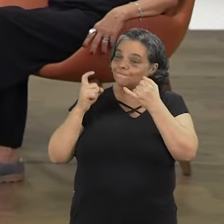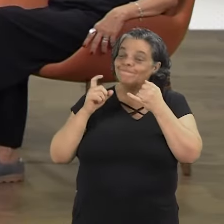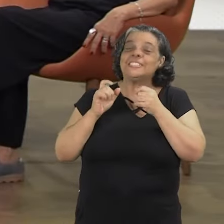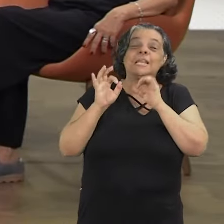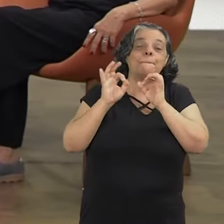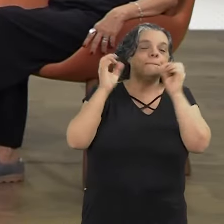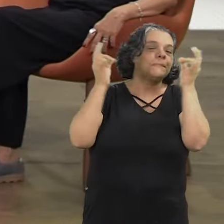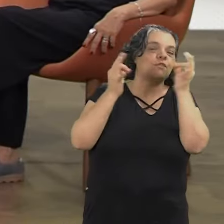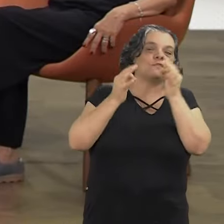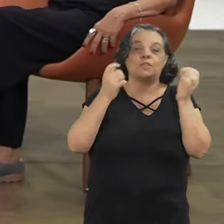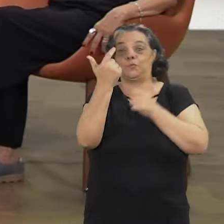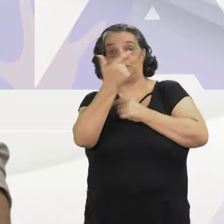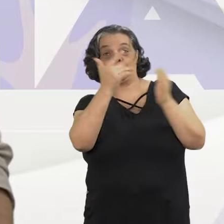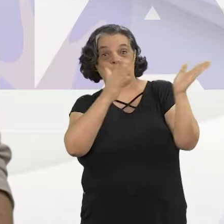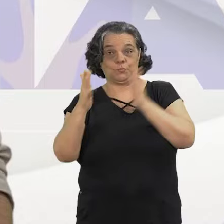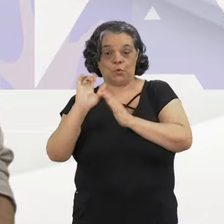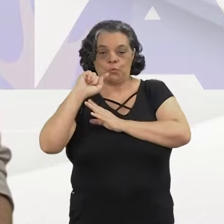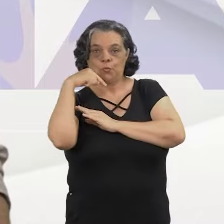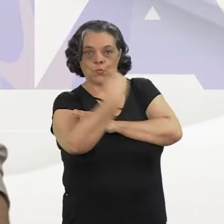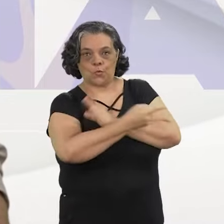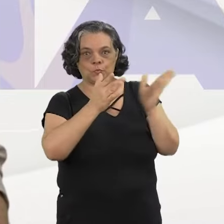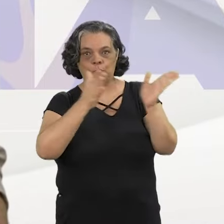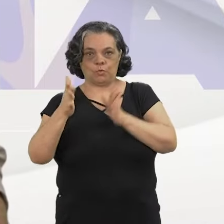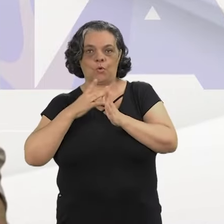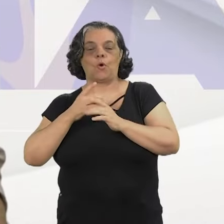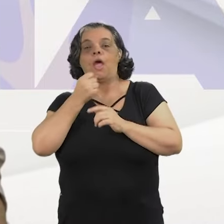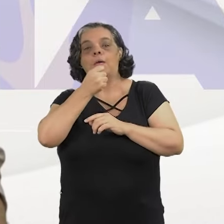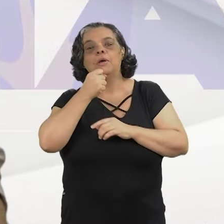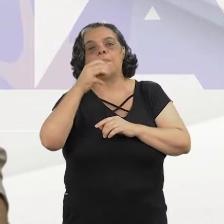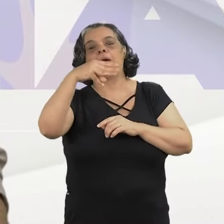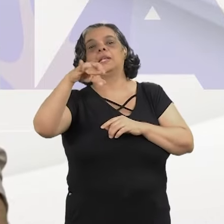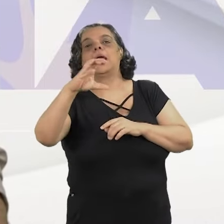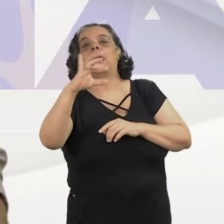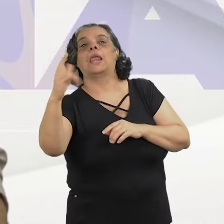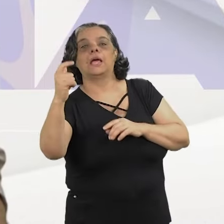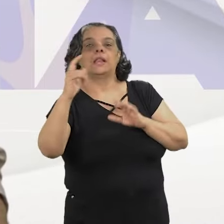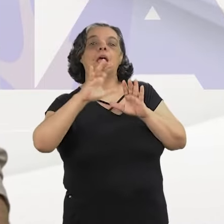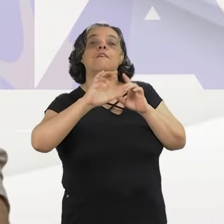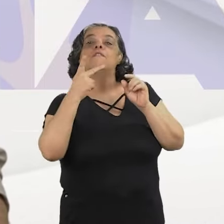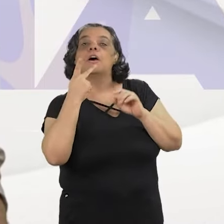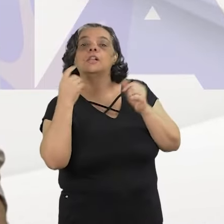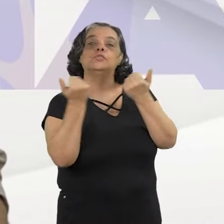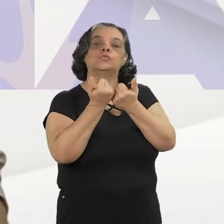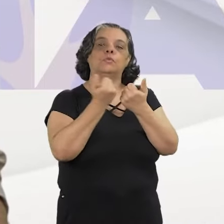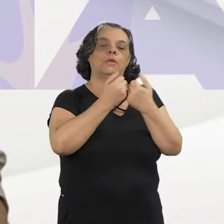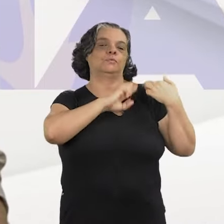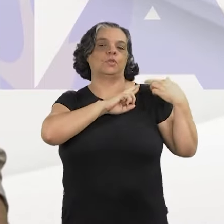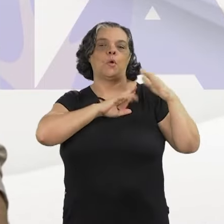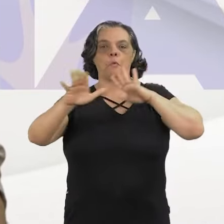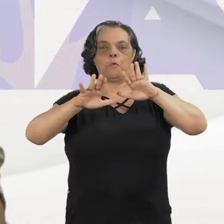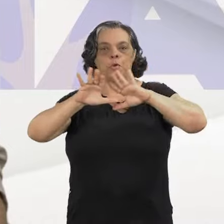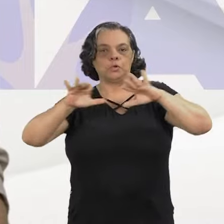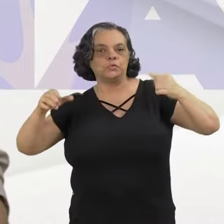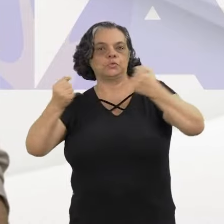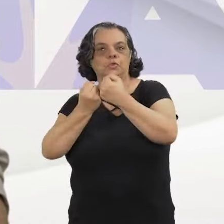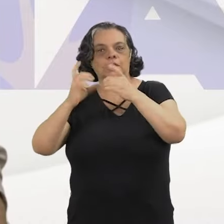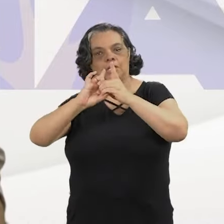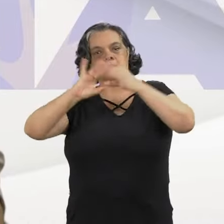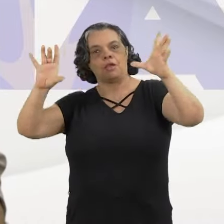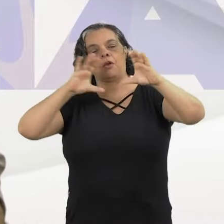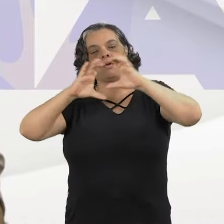gancho perfeito para o segundo bloco no próximo bloco A reportagem de Maria Clara Monteiro É sobre o papel dos movimentos sociais na